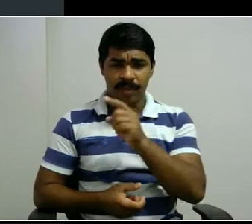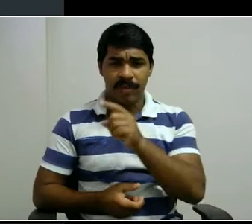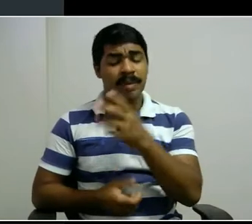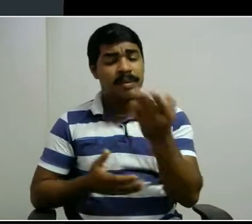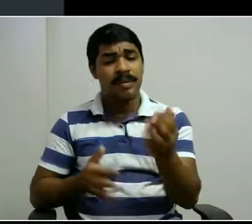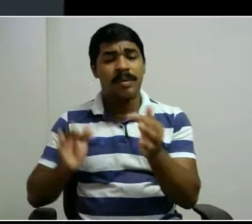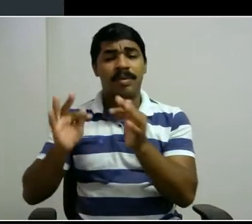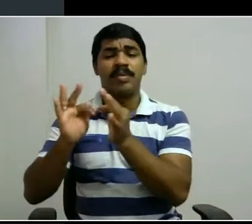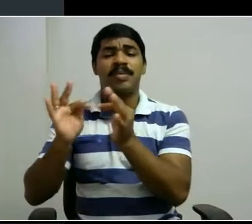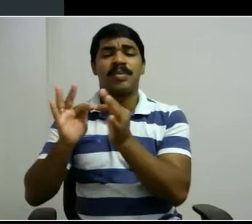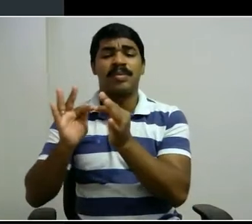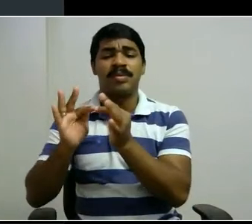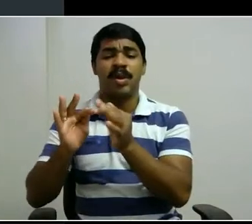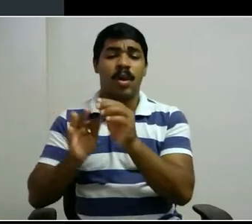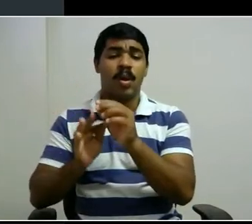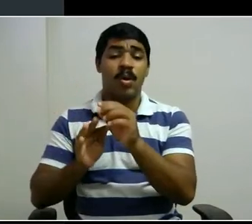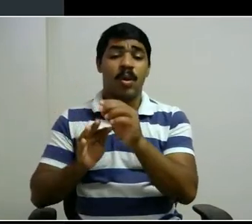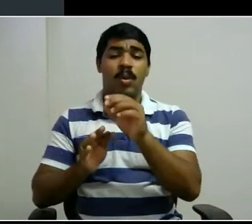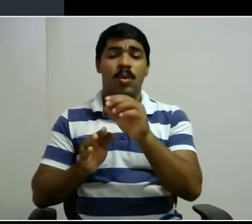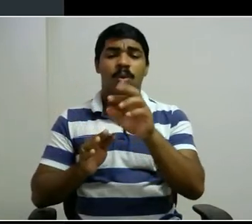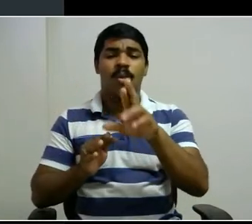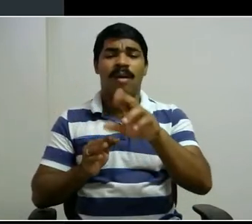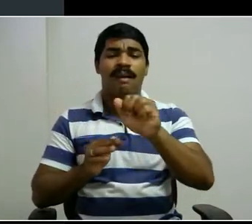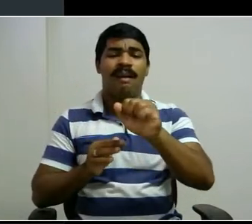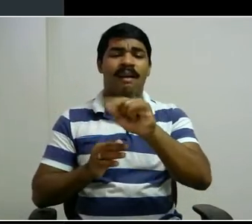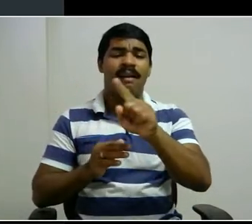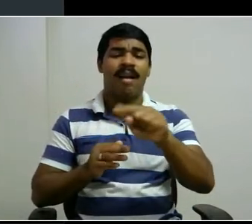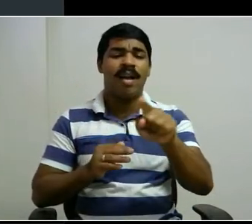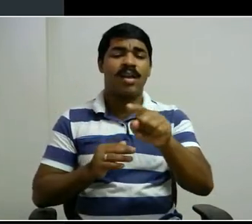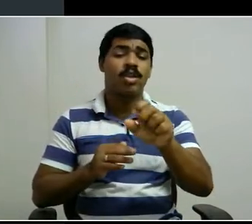função, ele é x igual a 1. É isso.